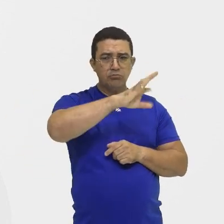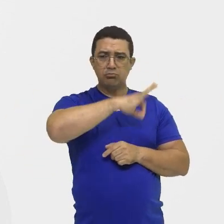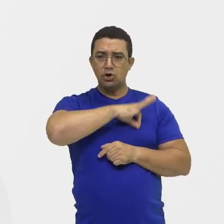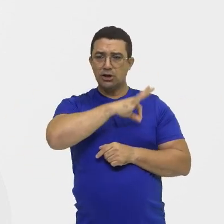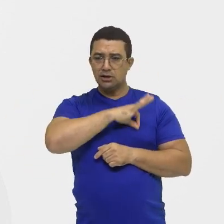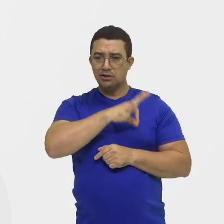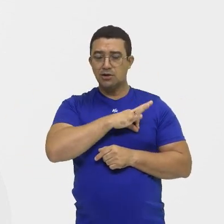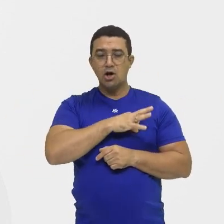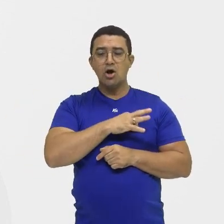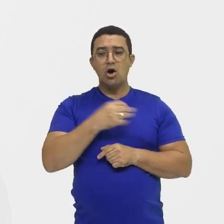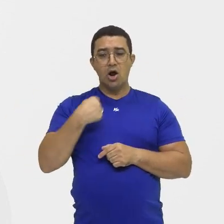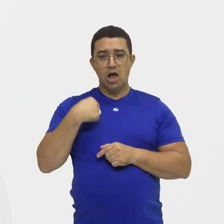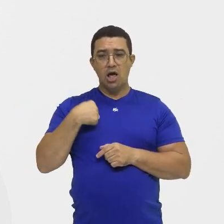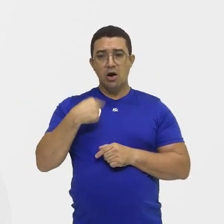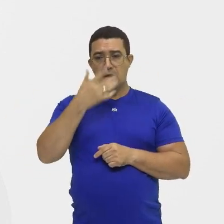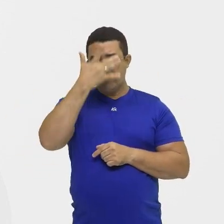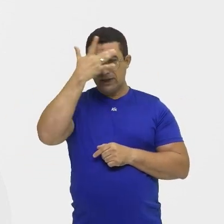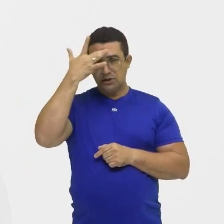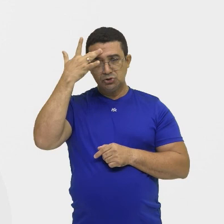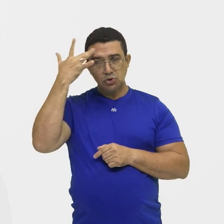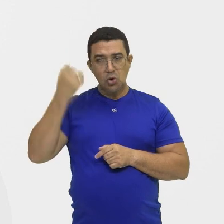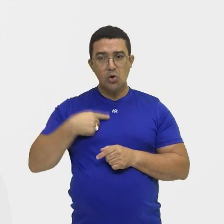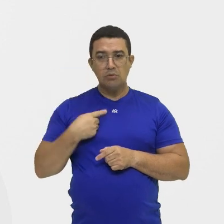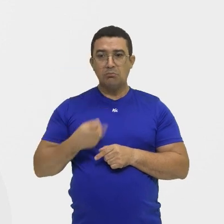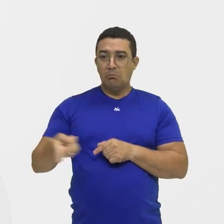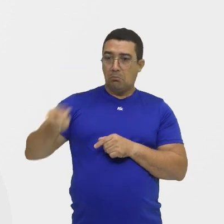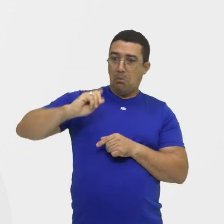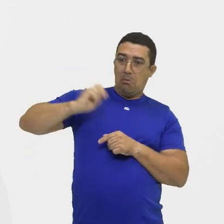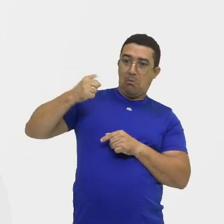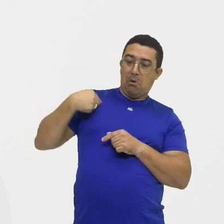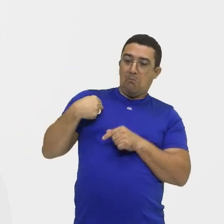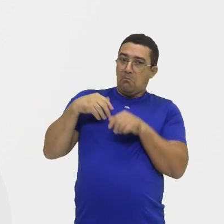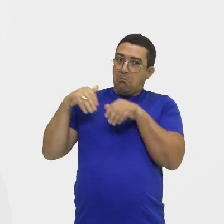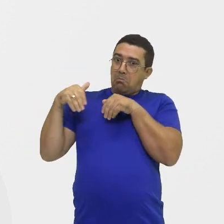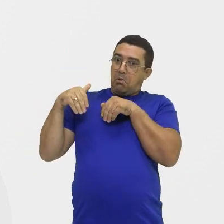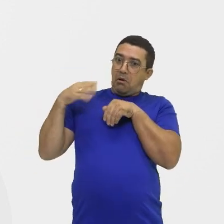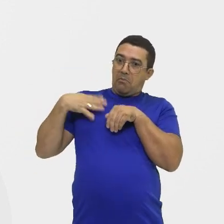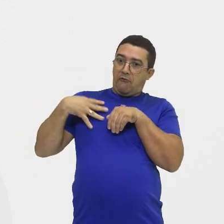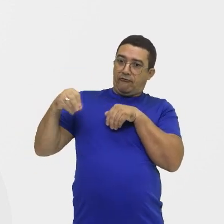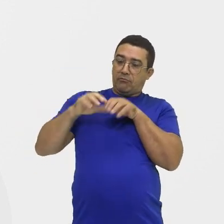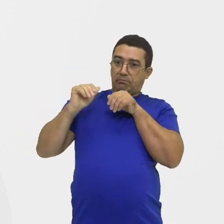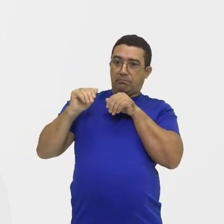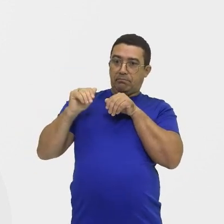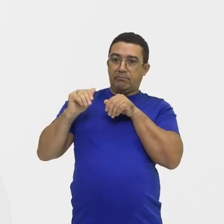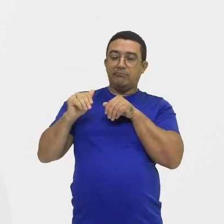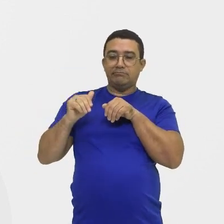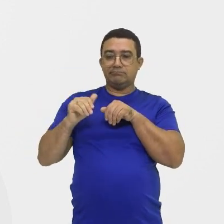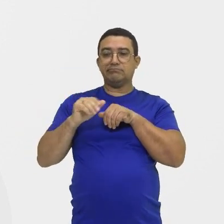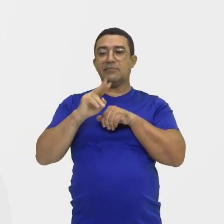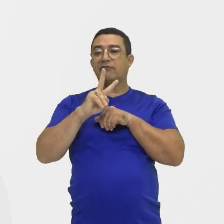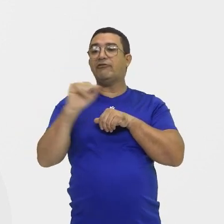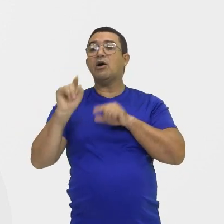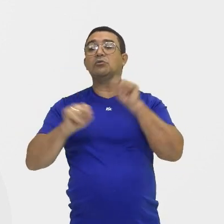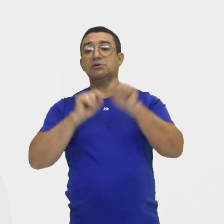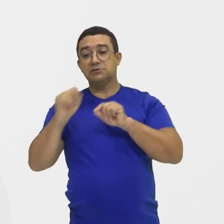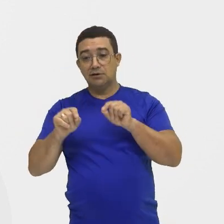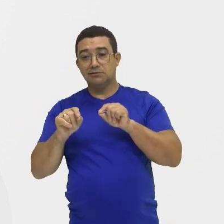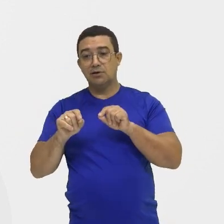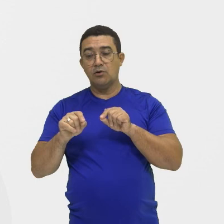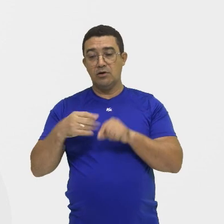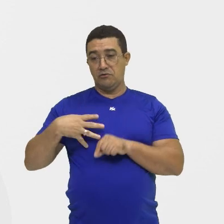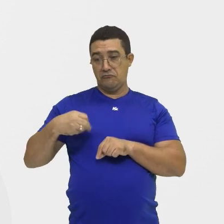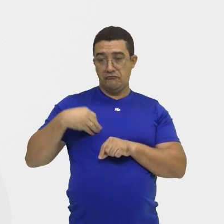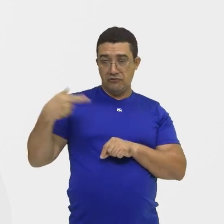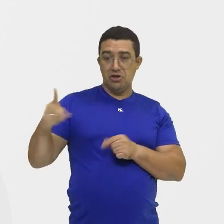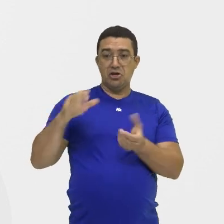disser, olha, eu estou sendo ameaçada, né? Ou os meus filhos, ou alguém, esse agressor será imediatamente afastado do